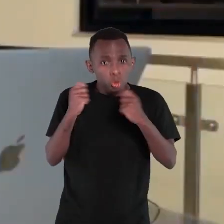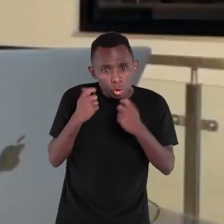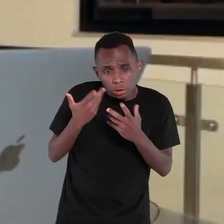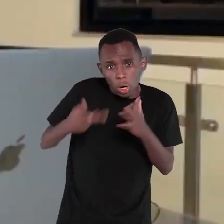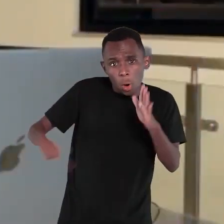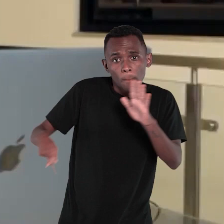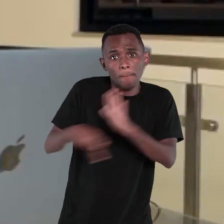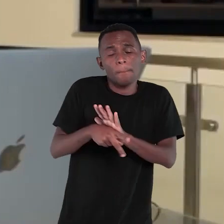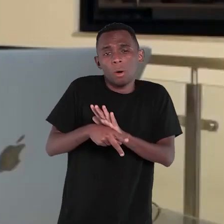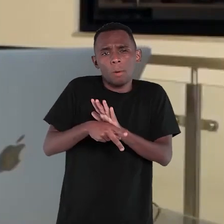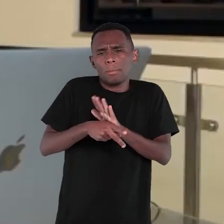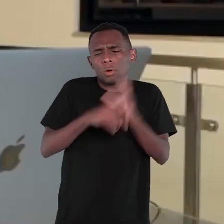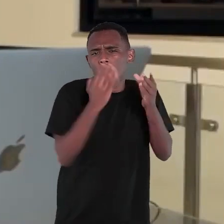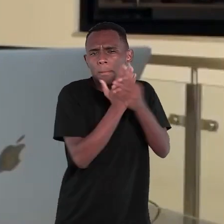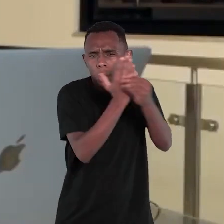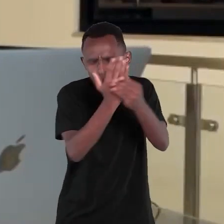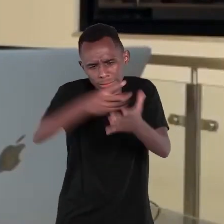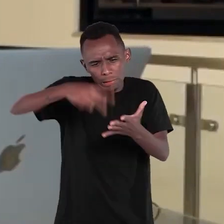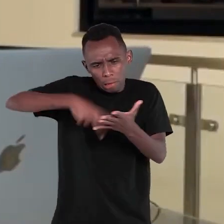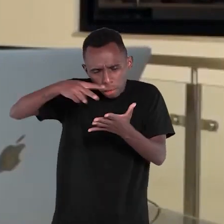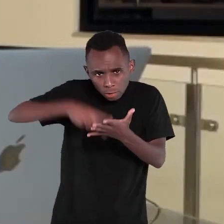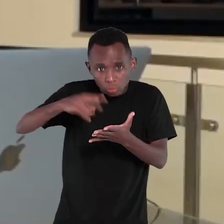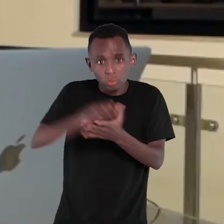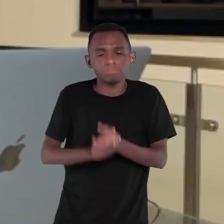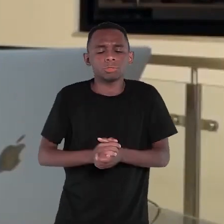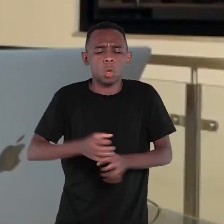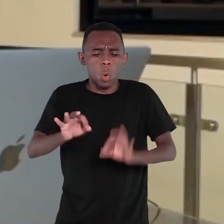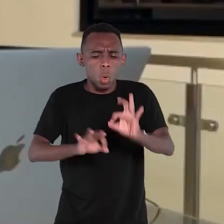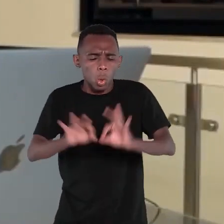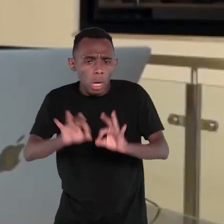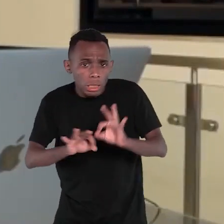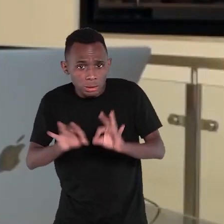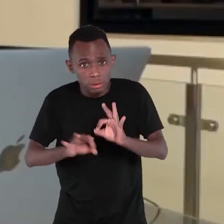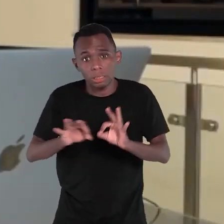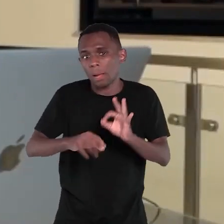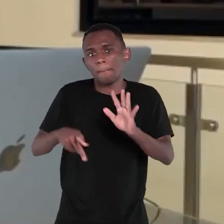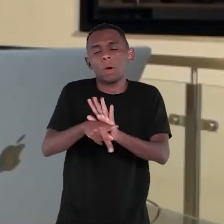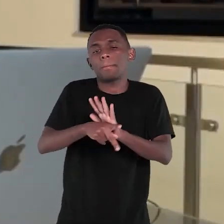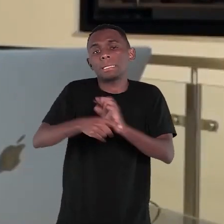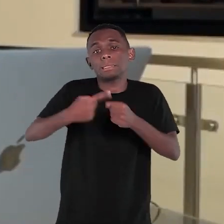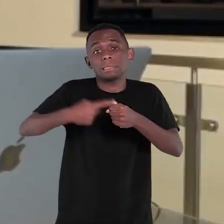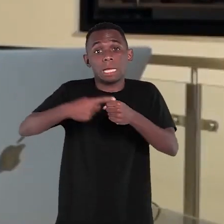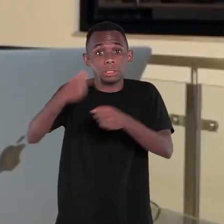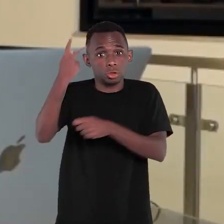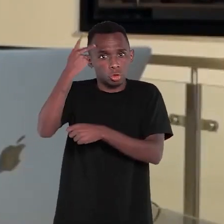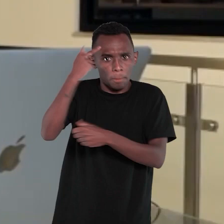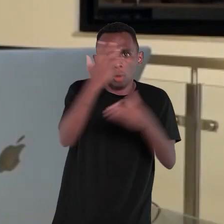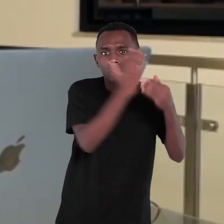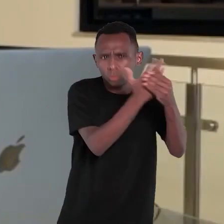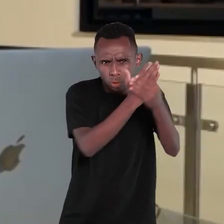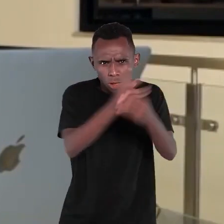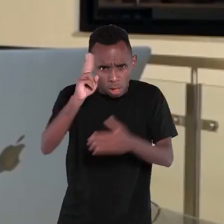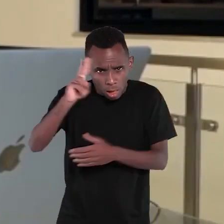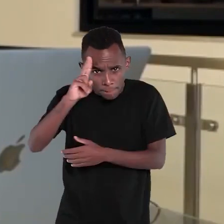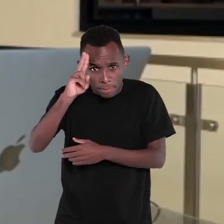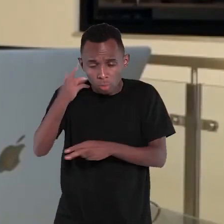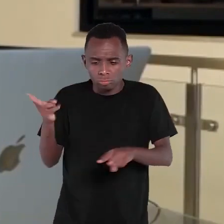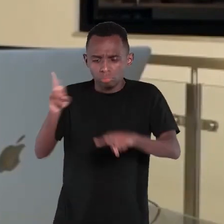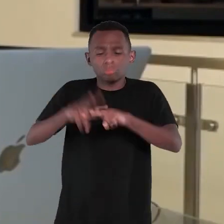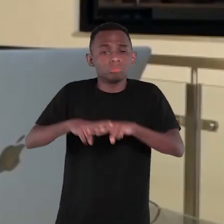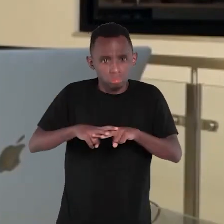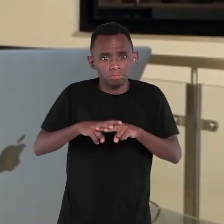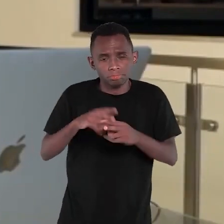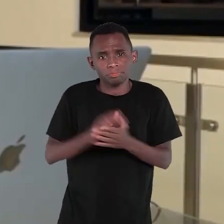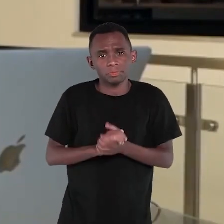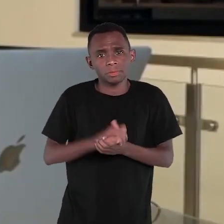Associação Paulista de Bibliotecas e Leitura, que administra a Biblioteca São Paulo, lembra onde era o